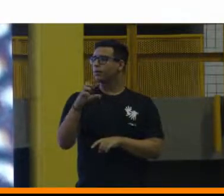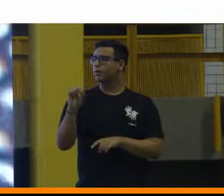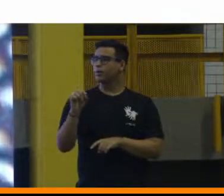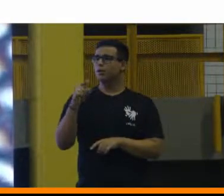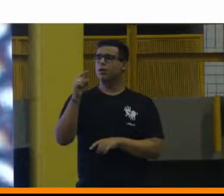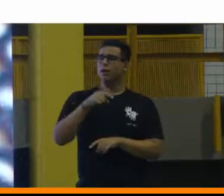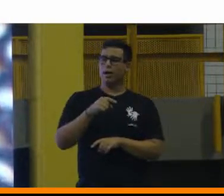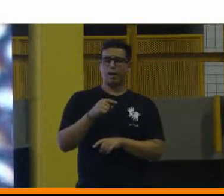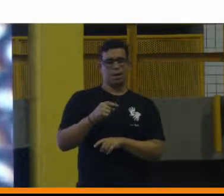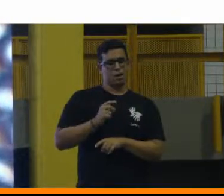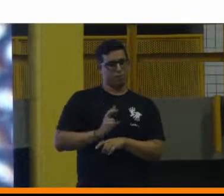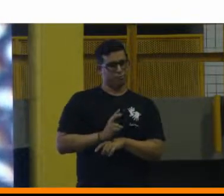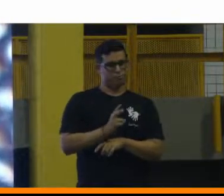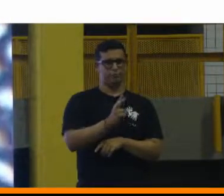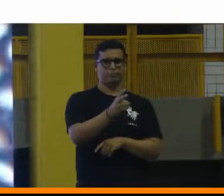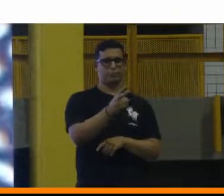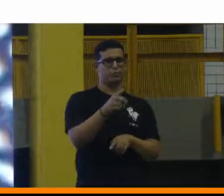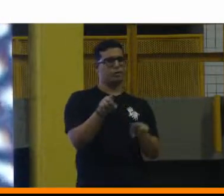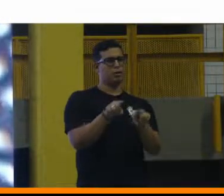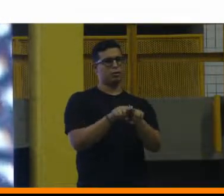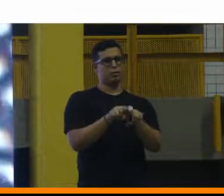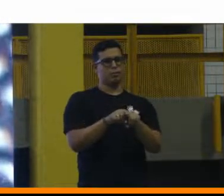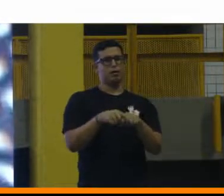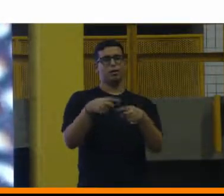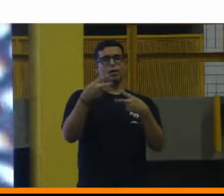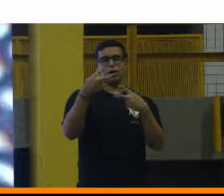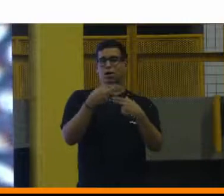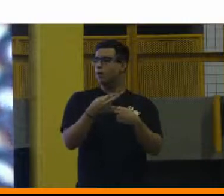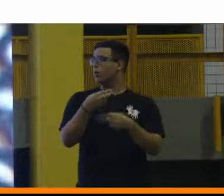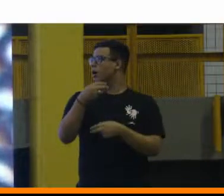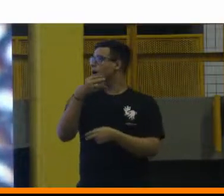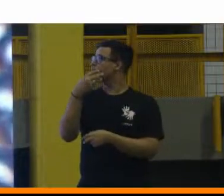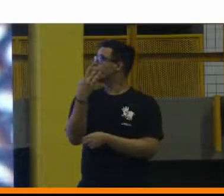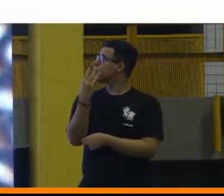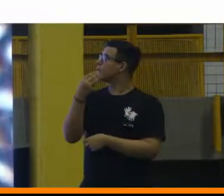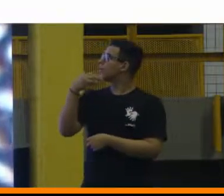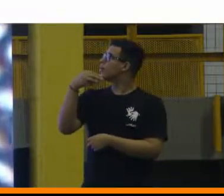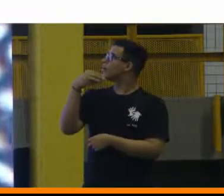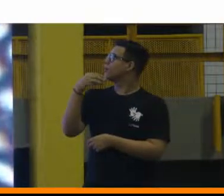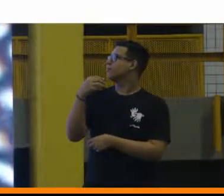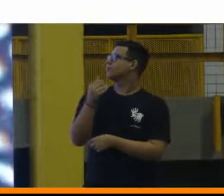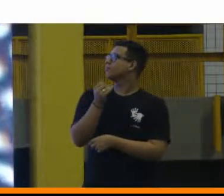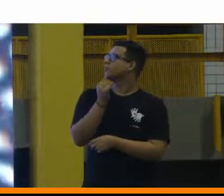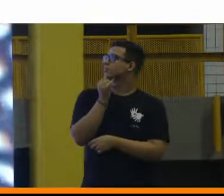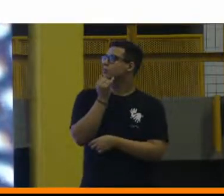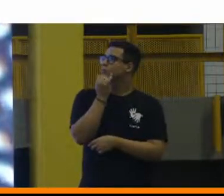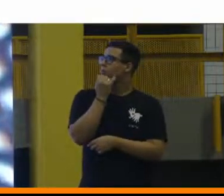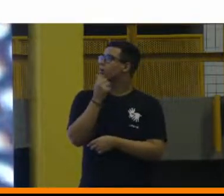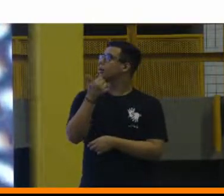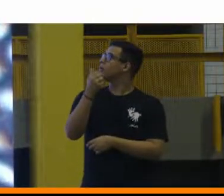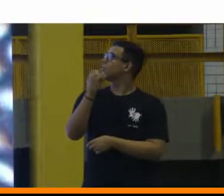constante e é igual a 10 metros por segundo,